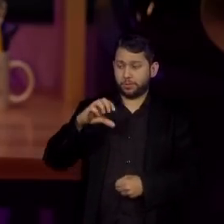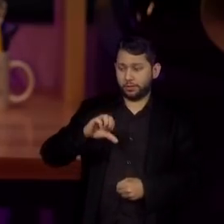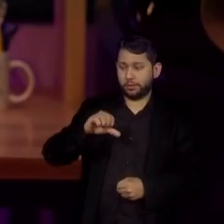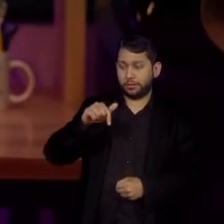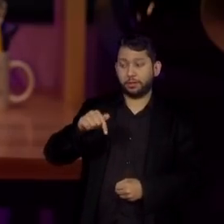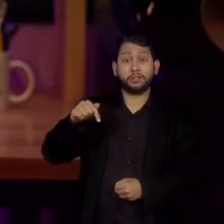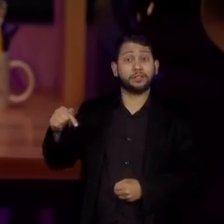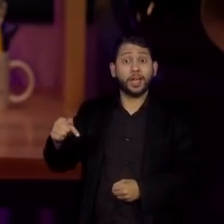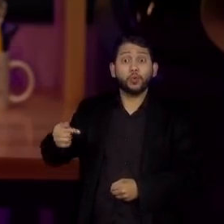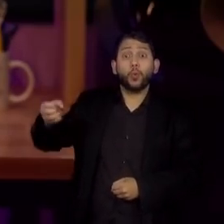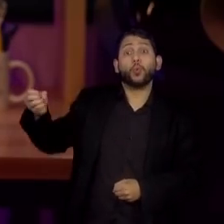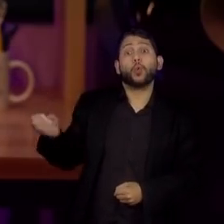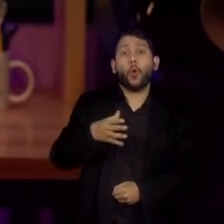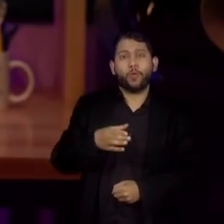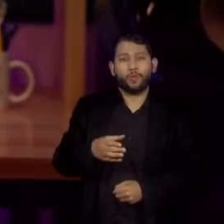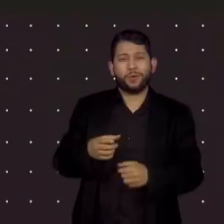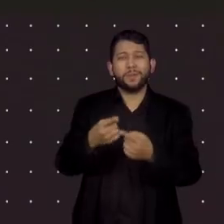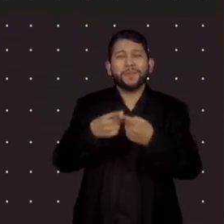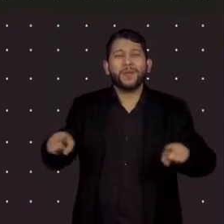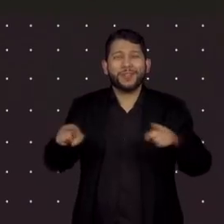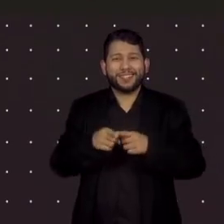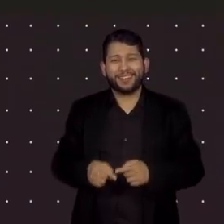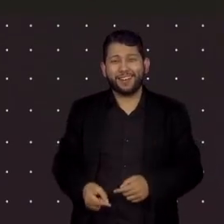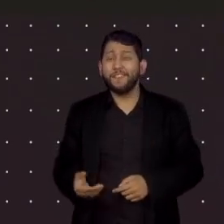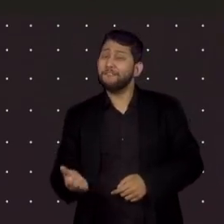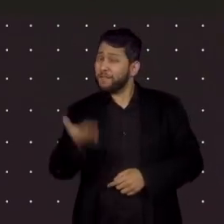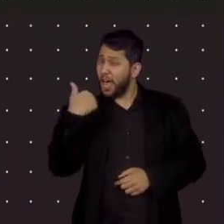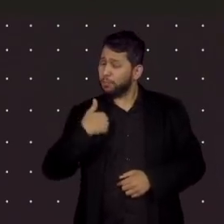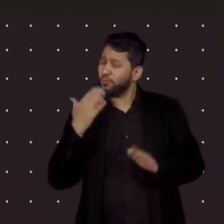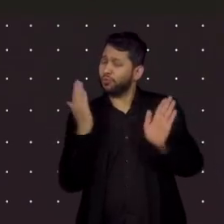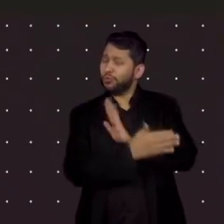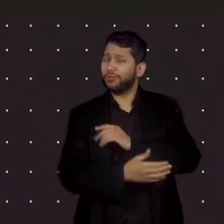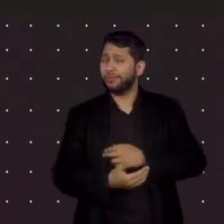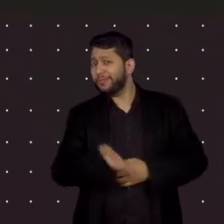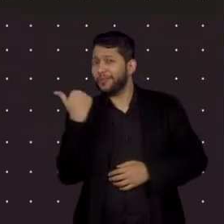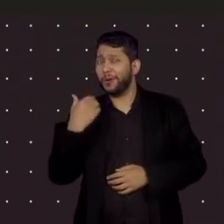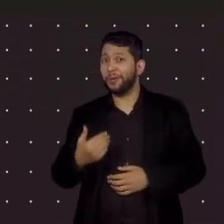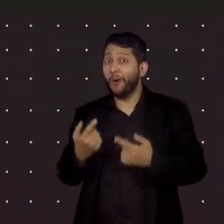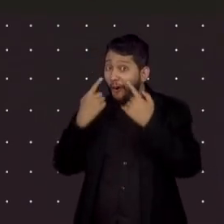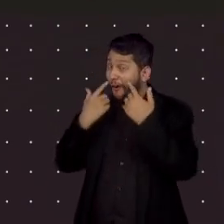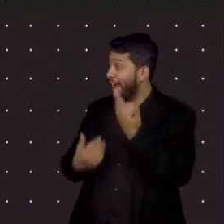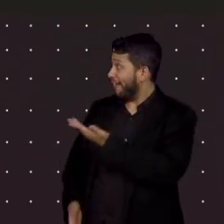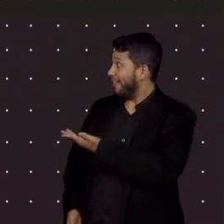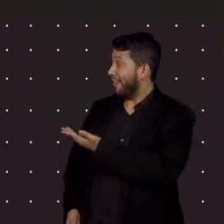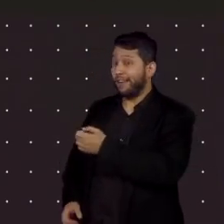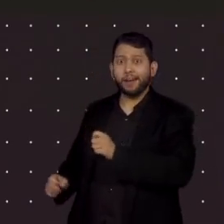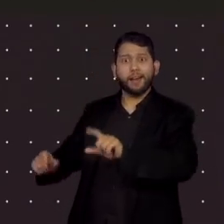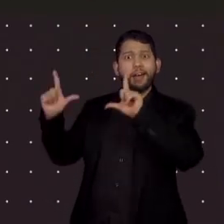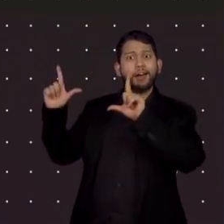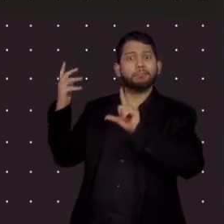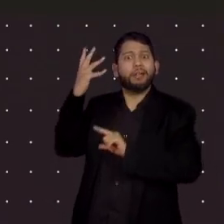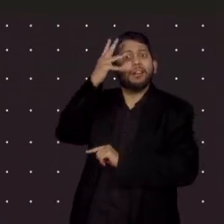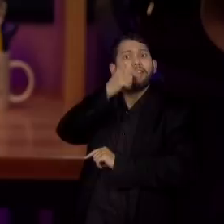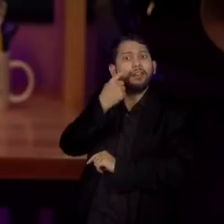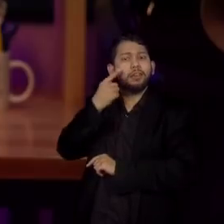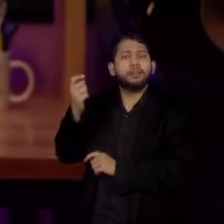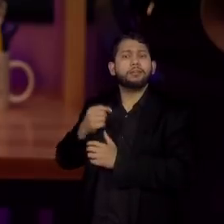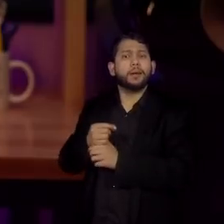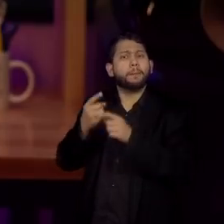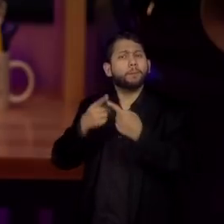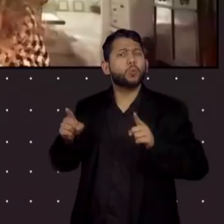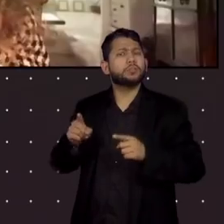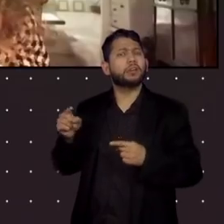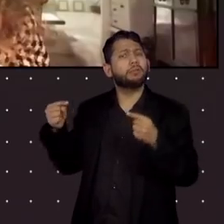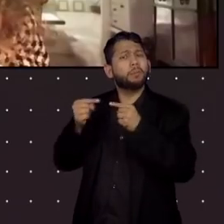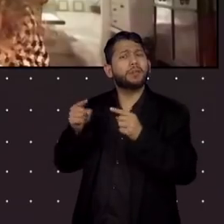1977, Vamos que eu já vou. A capa é interessantíssima e musicalmente é